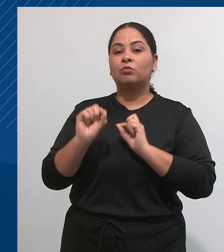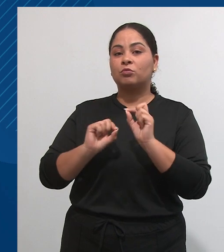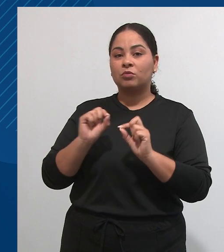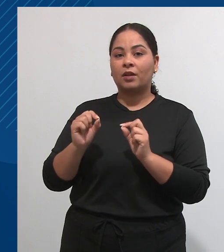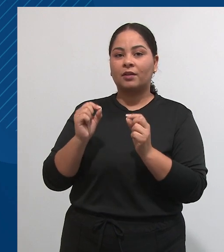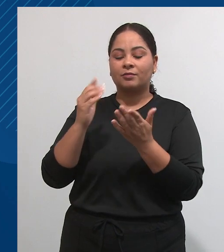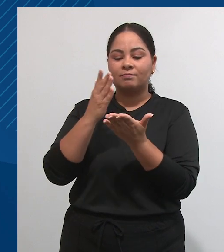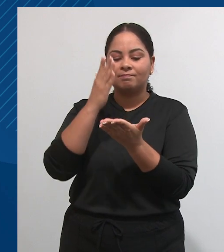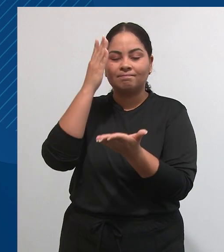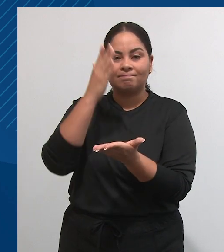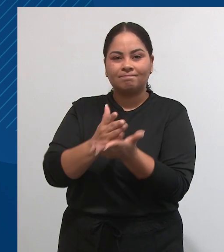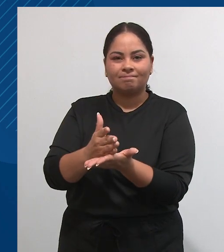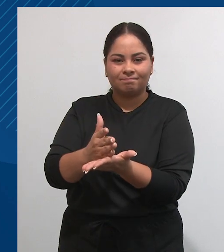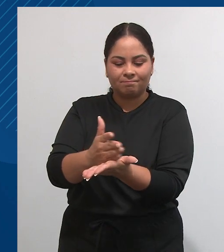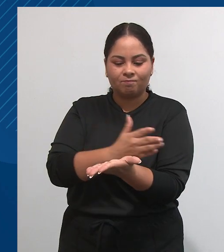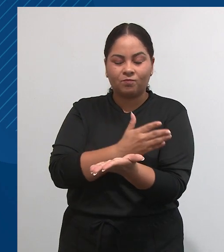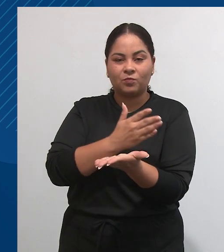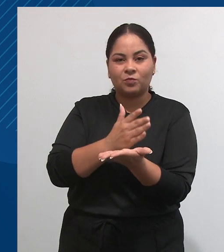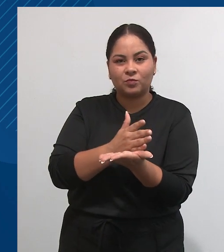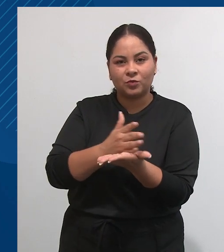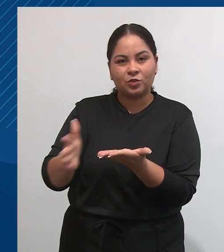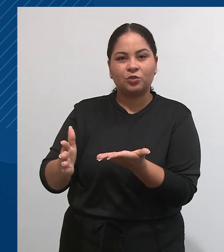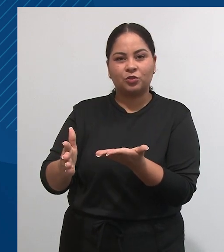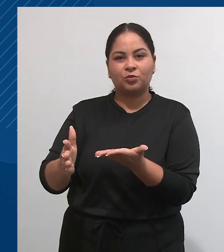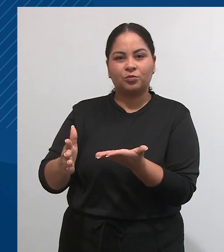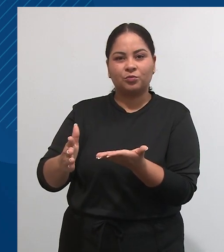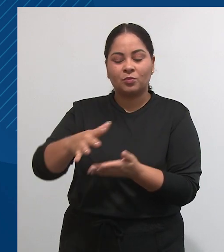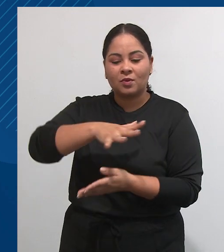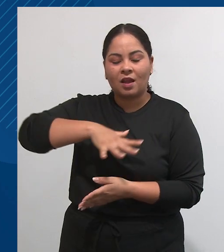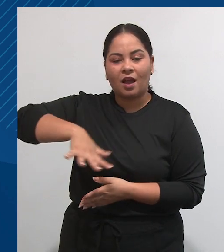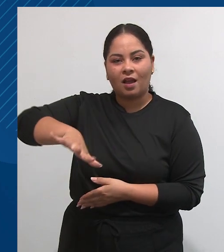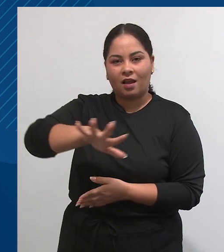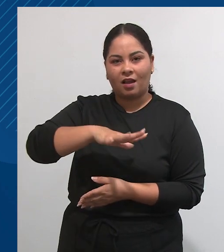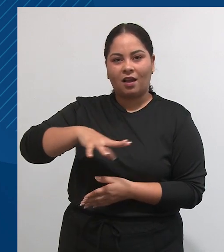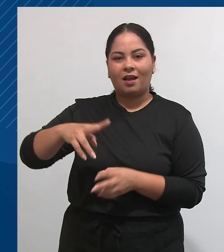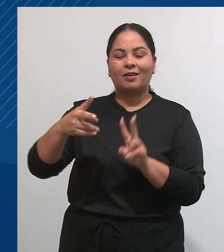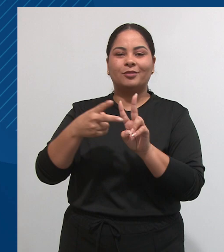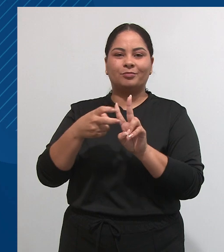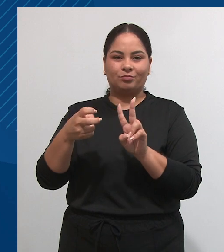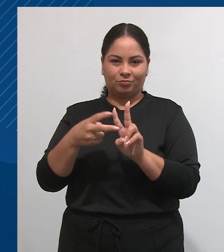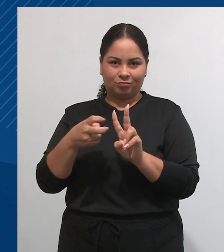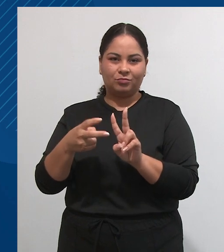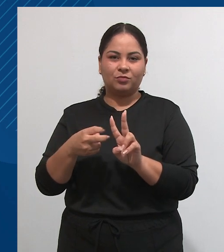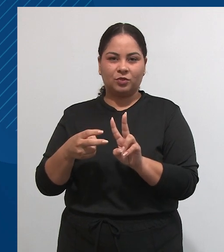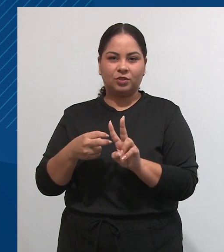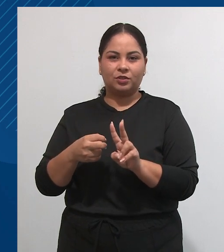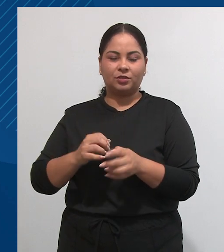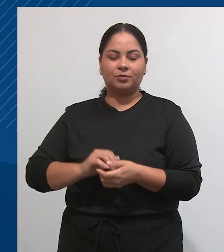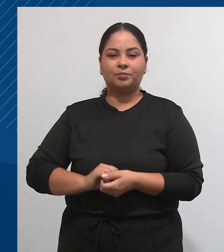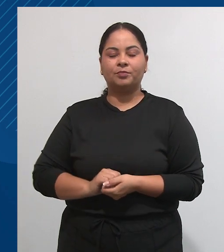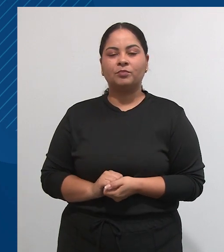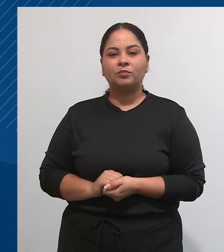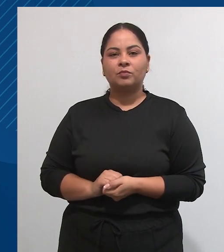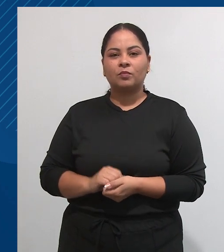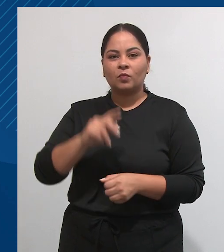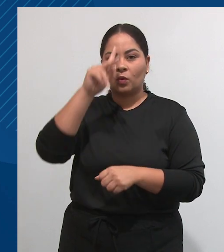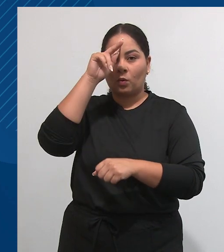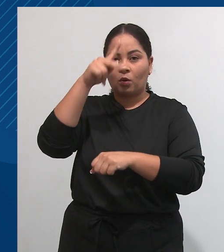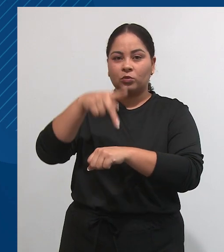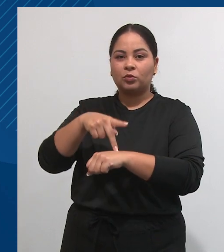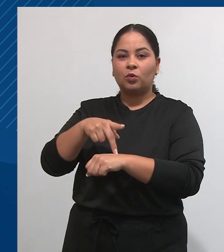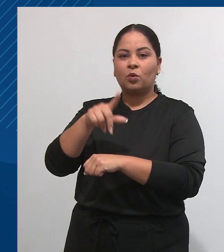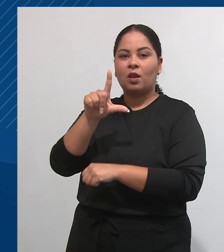indígenas. Quem vai registrar um pouco desses destroços todos é